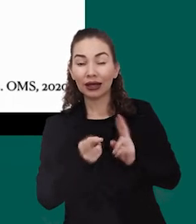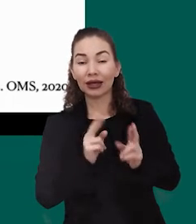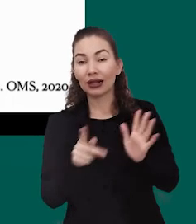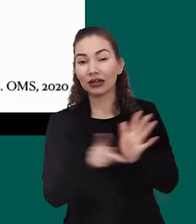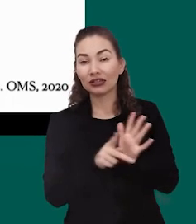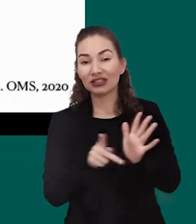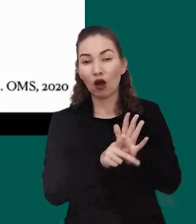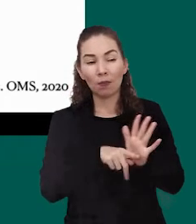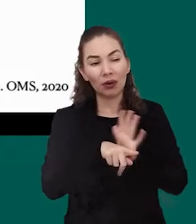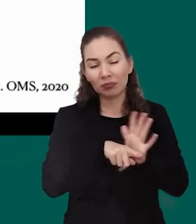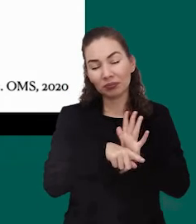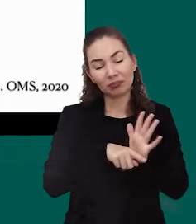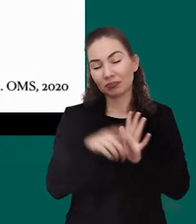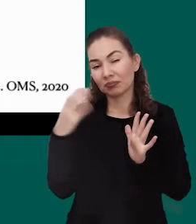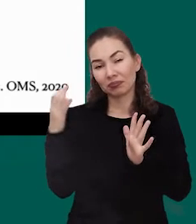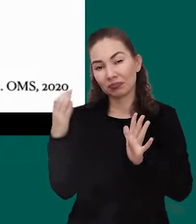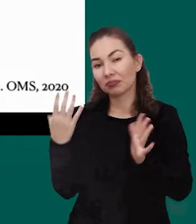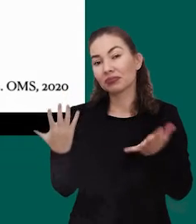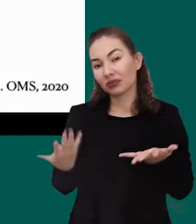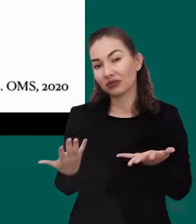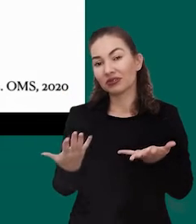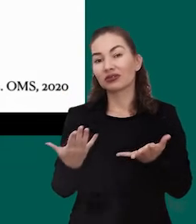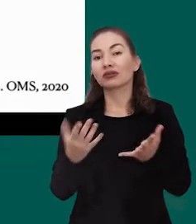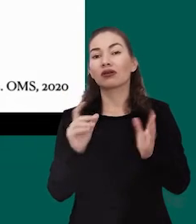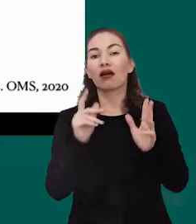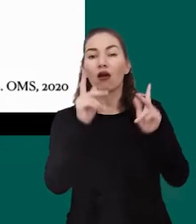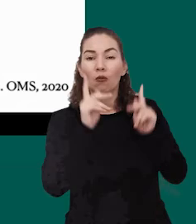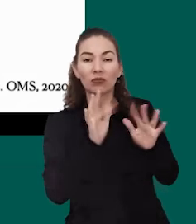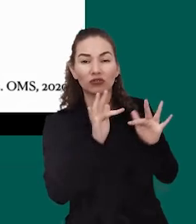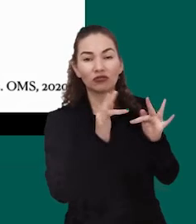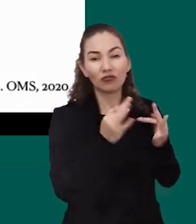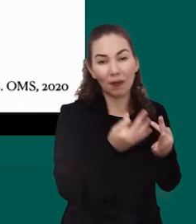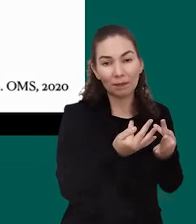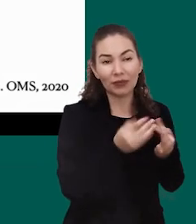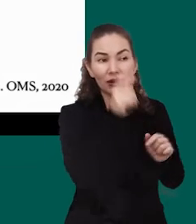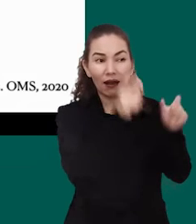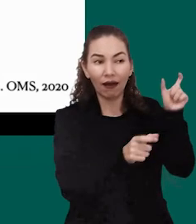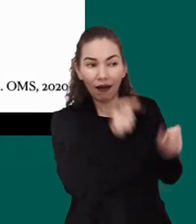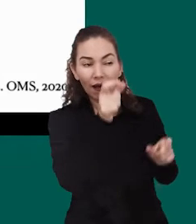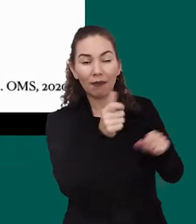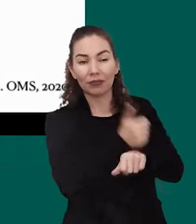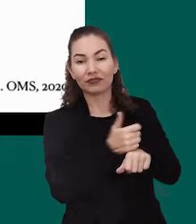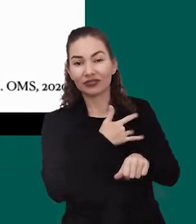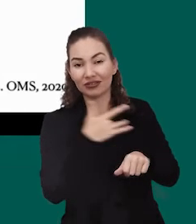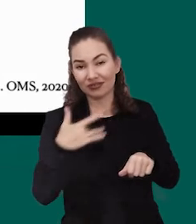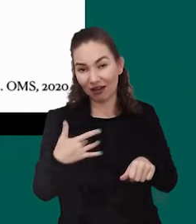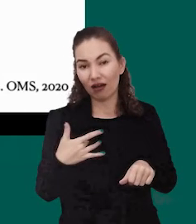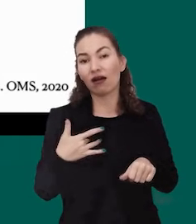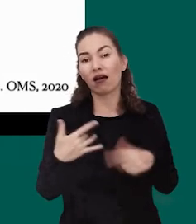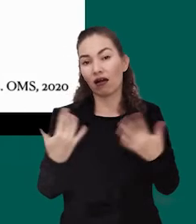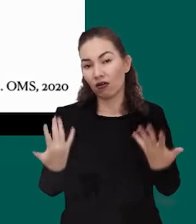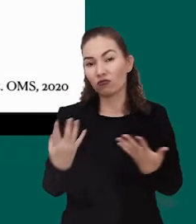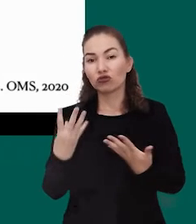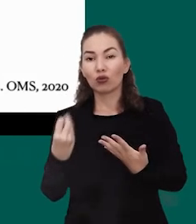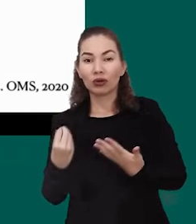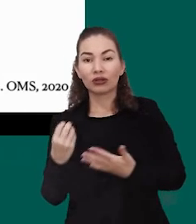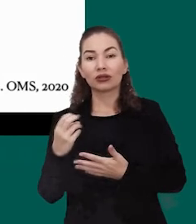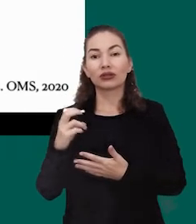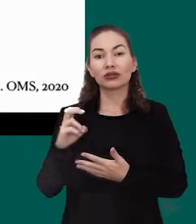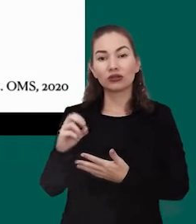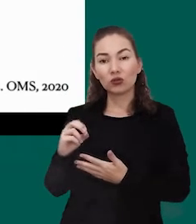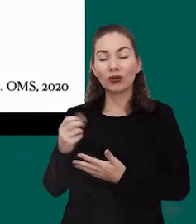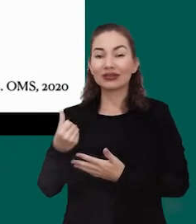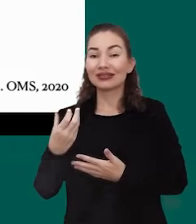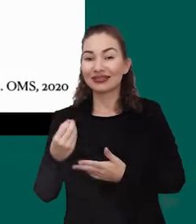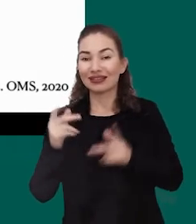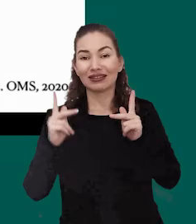centro de pesquisa, né? Às vezes são familiares dos pesquisadores, né? Às vezes são profissionais de saúde de um hospital com 40, 50, 60, 200 indivíduos,